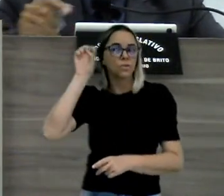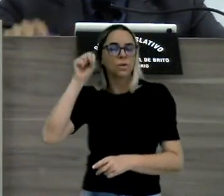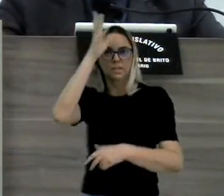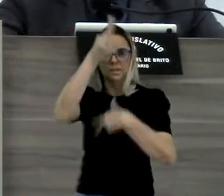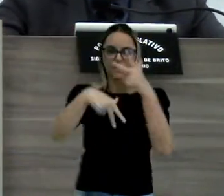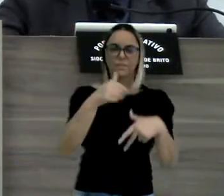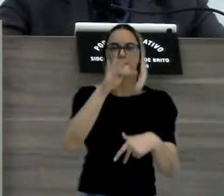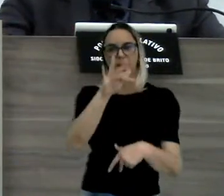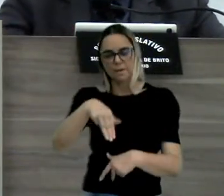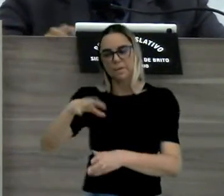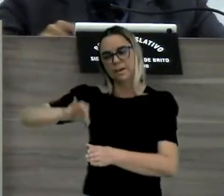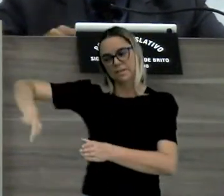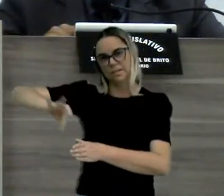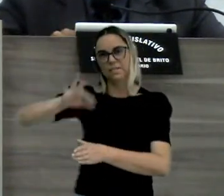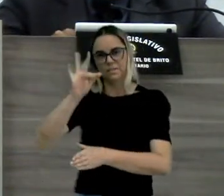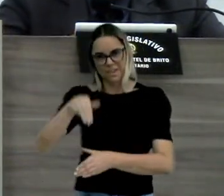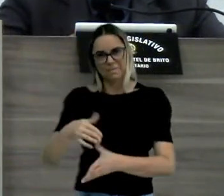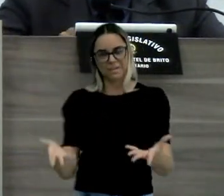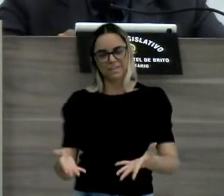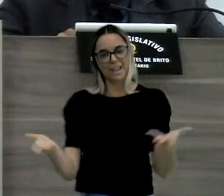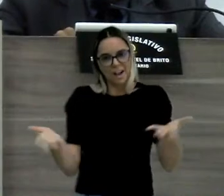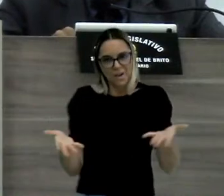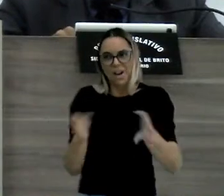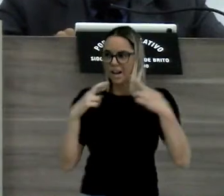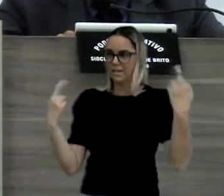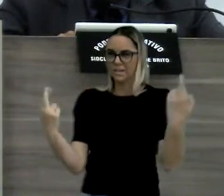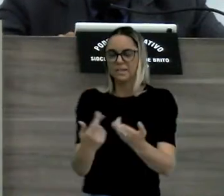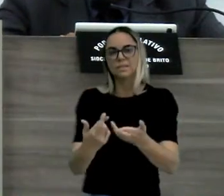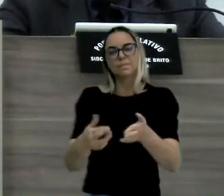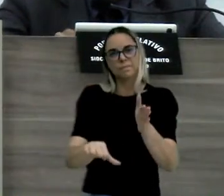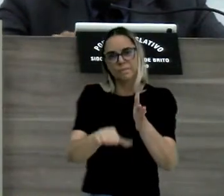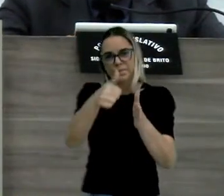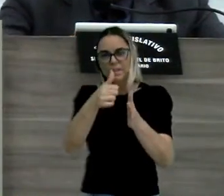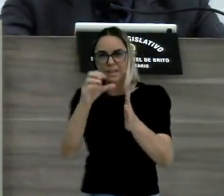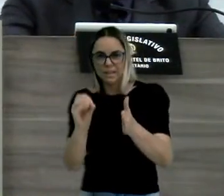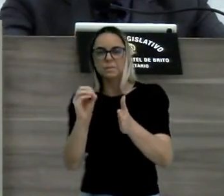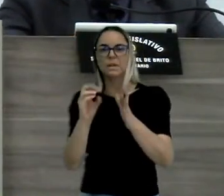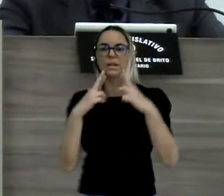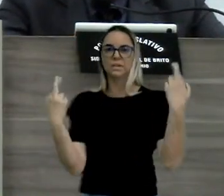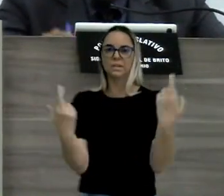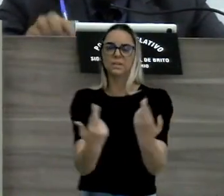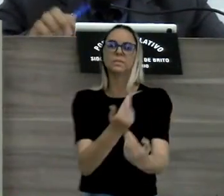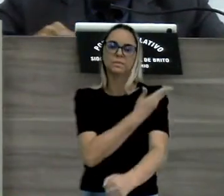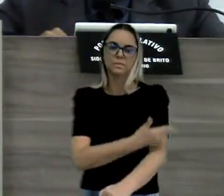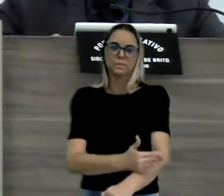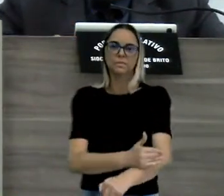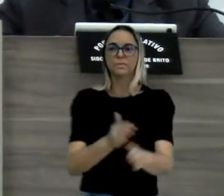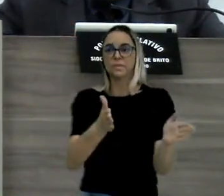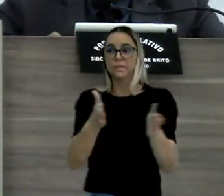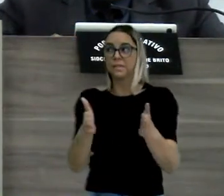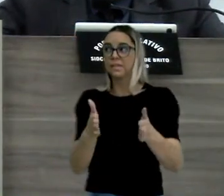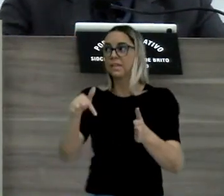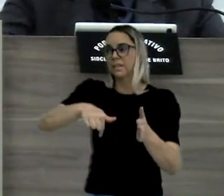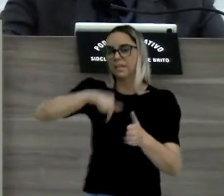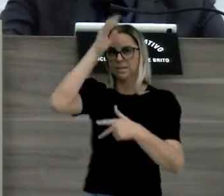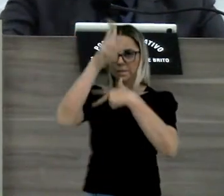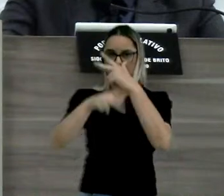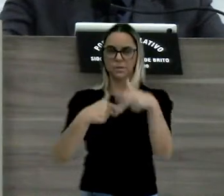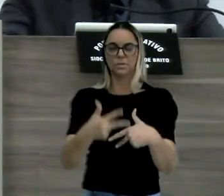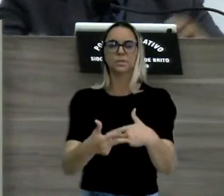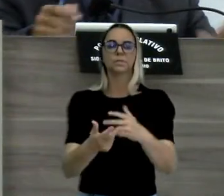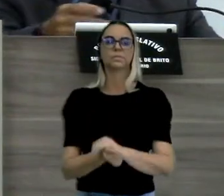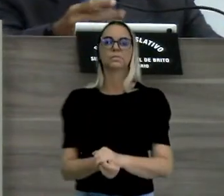FM vamos dar início à nossa 10ª sessão ordinária do primeiro período legislativo da câmara municipal de sãoo Una